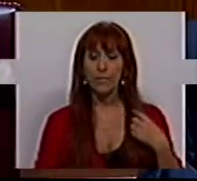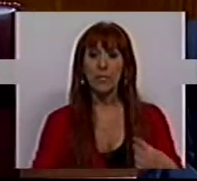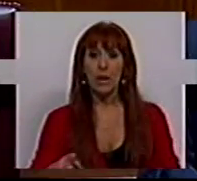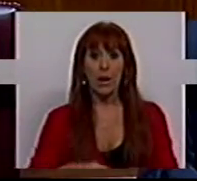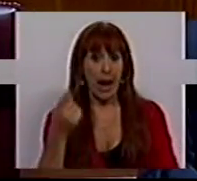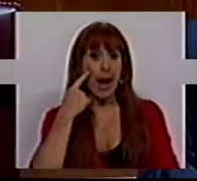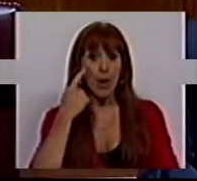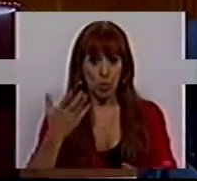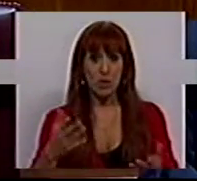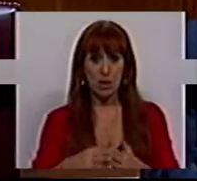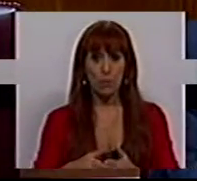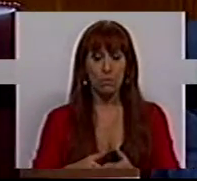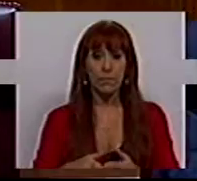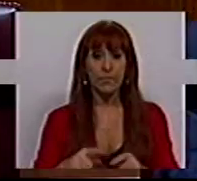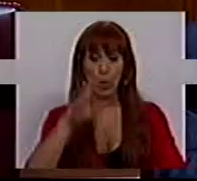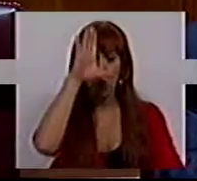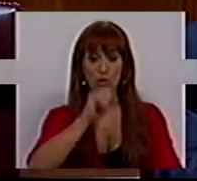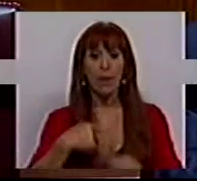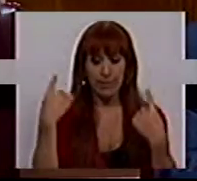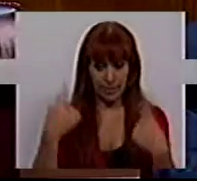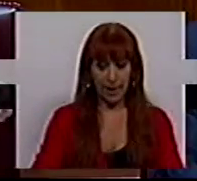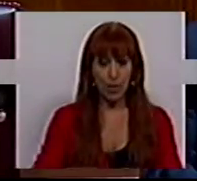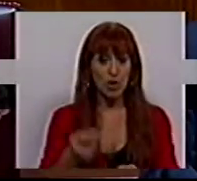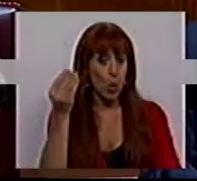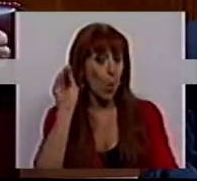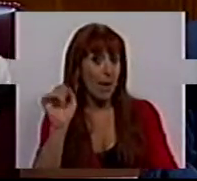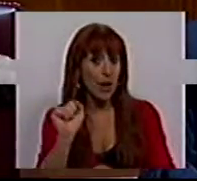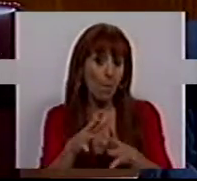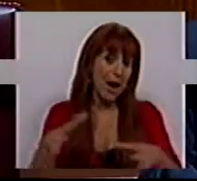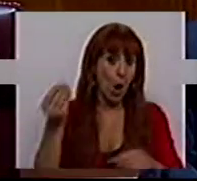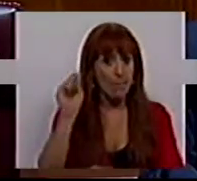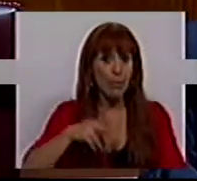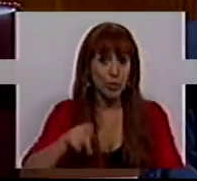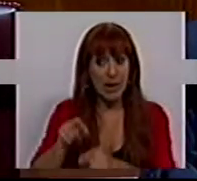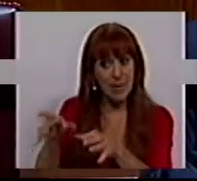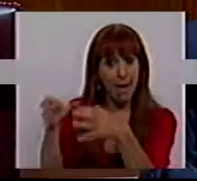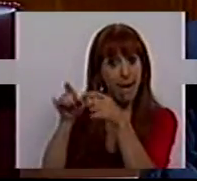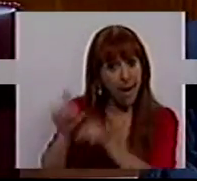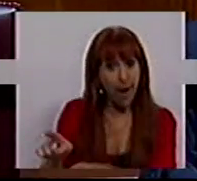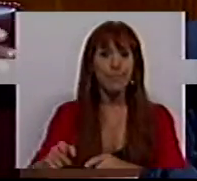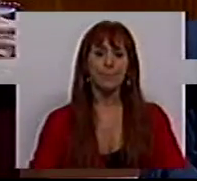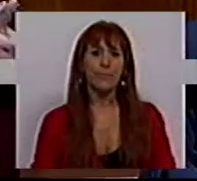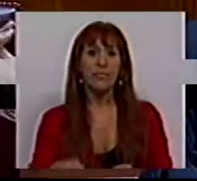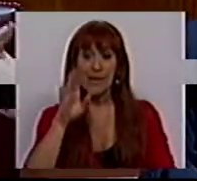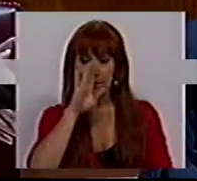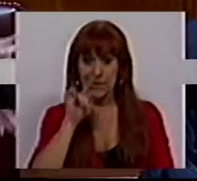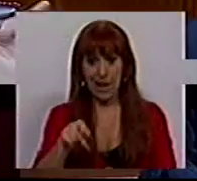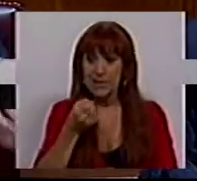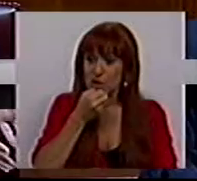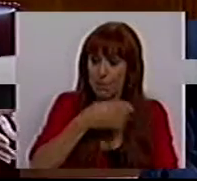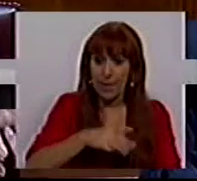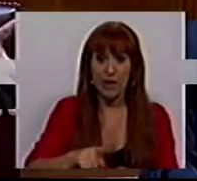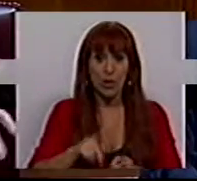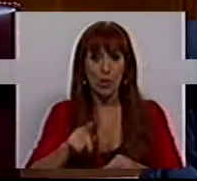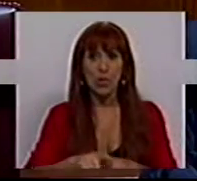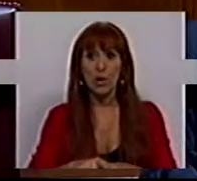É conhecido que o Estado detém um banco que é o maior banco português. E se essas perdas,